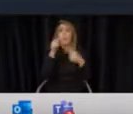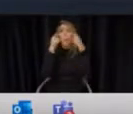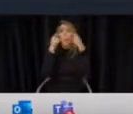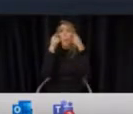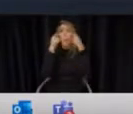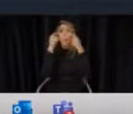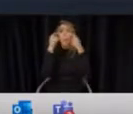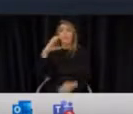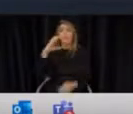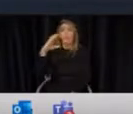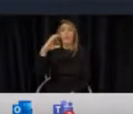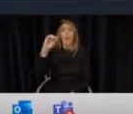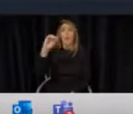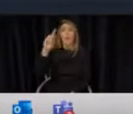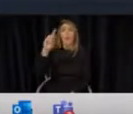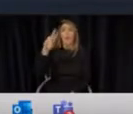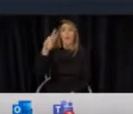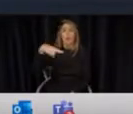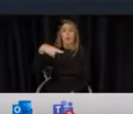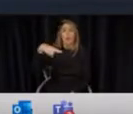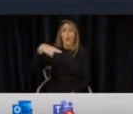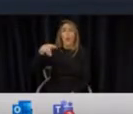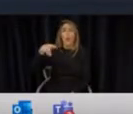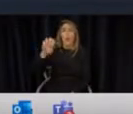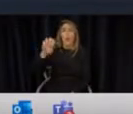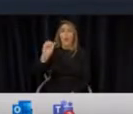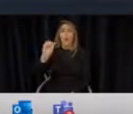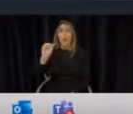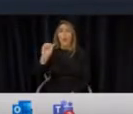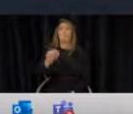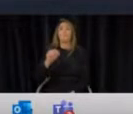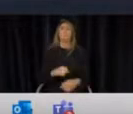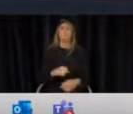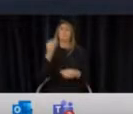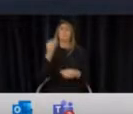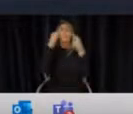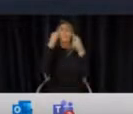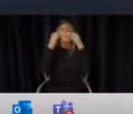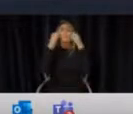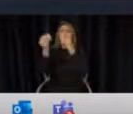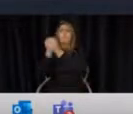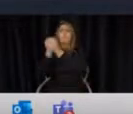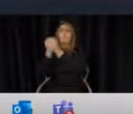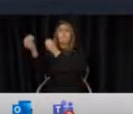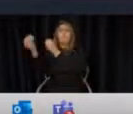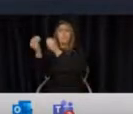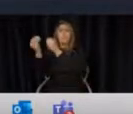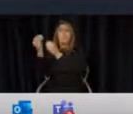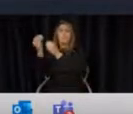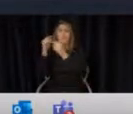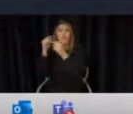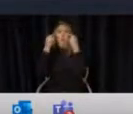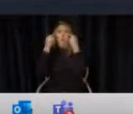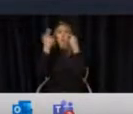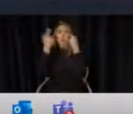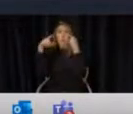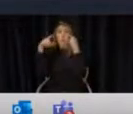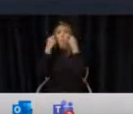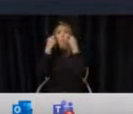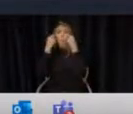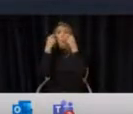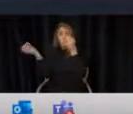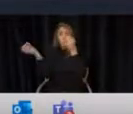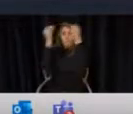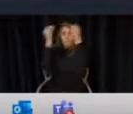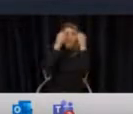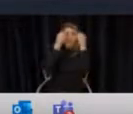uma prótese. Então, se você olhar um doador, você não diz que ele foi um doador de córnea, de pele, né? Porque não seria